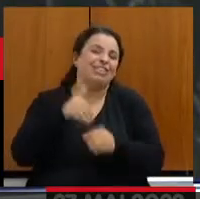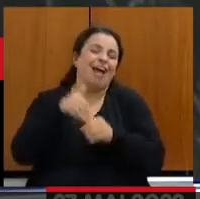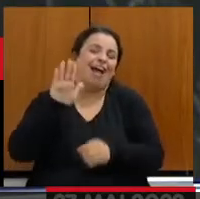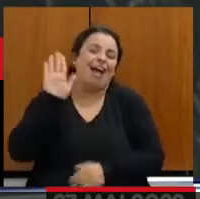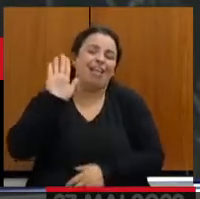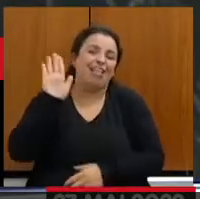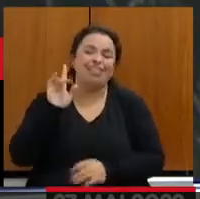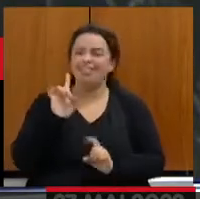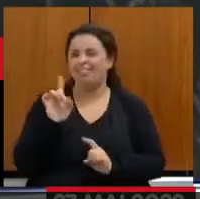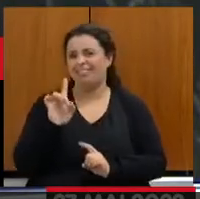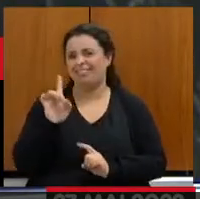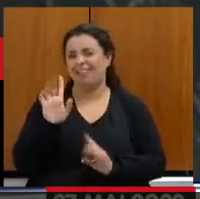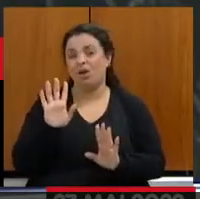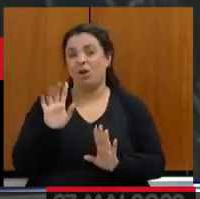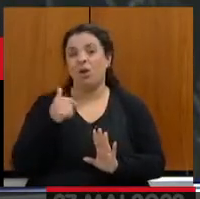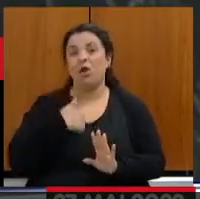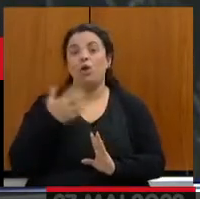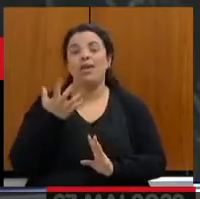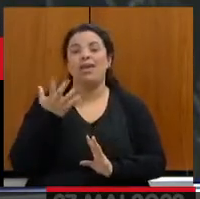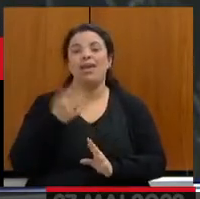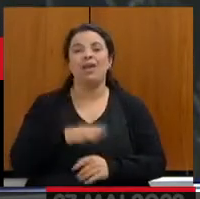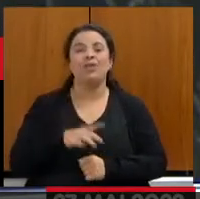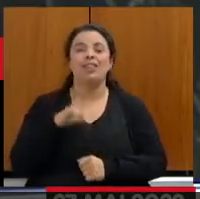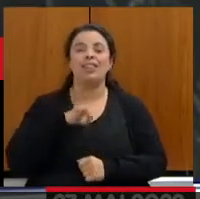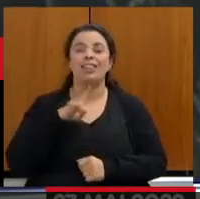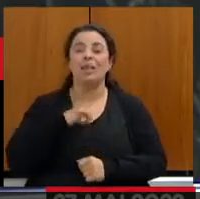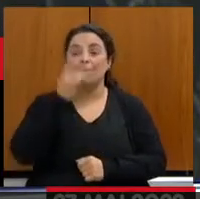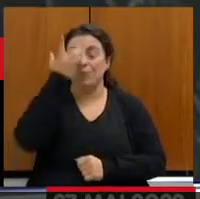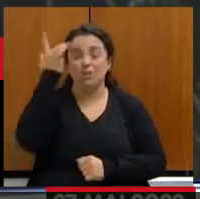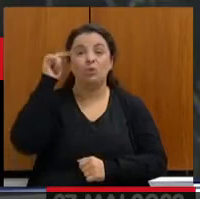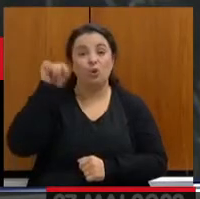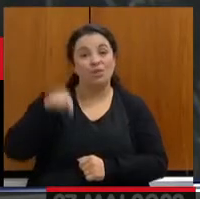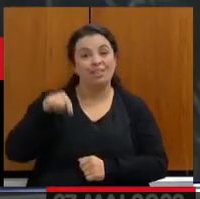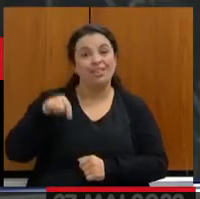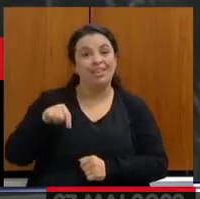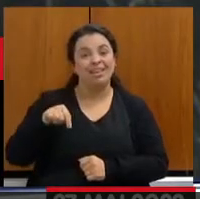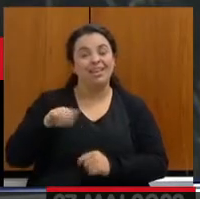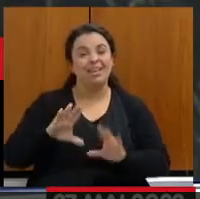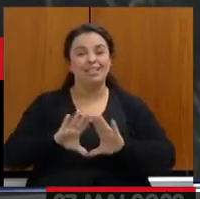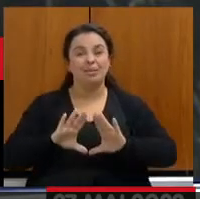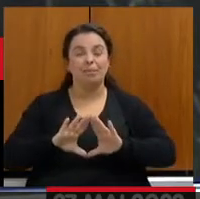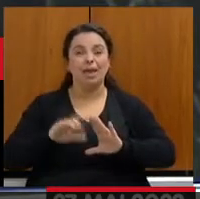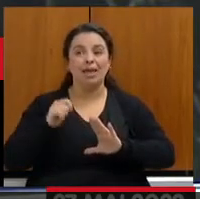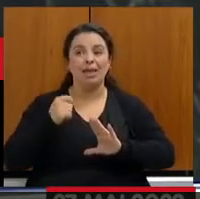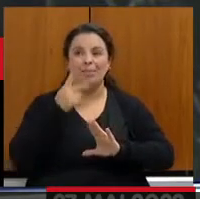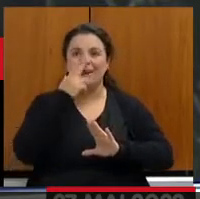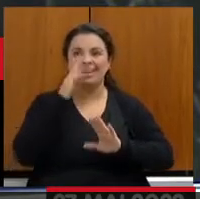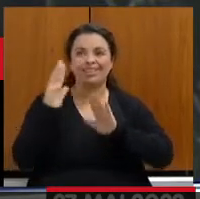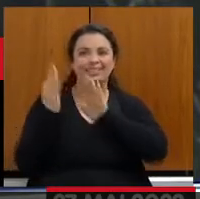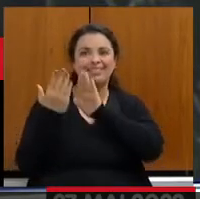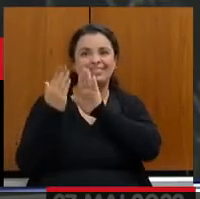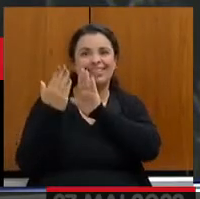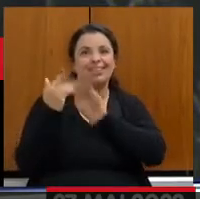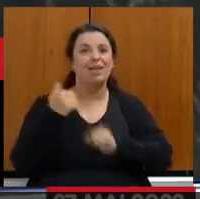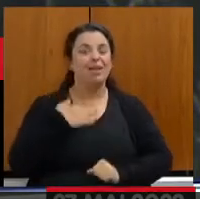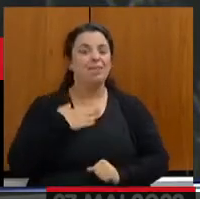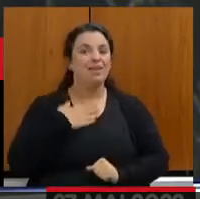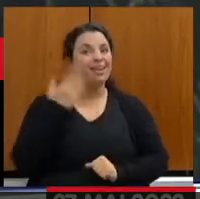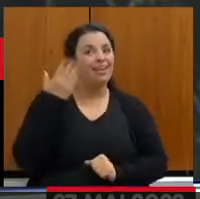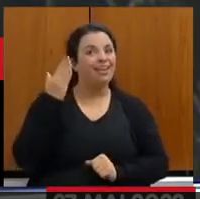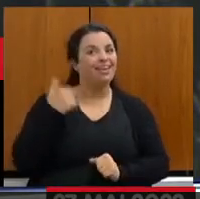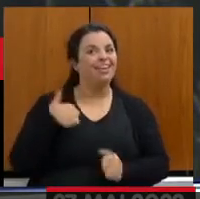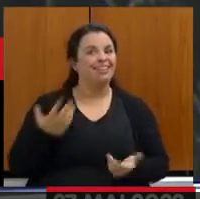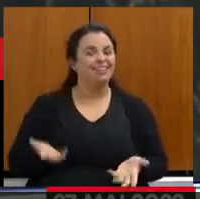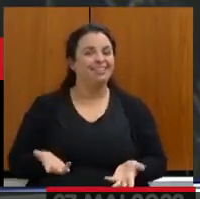mas eu quero ter espelhos nessa casa a nossa me ver Oi e o espelho É principalmente